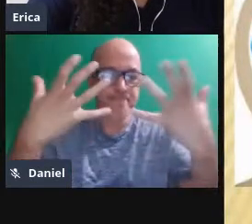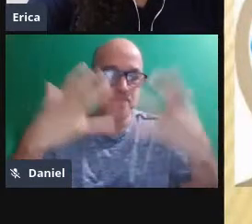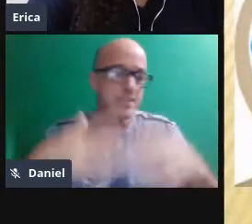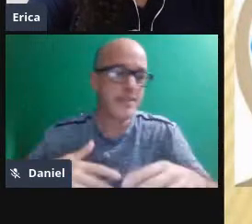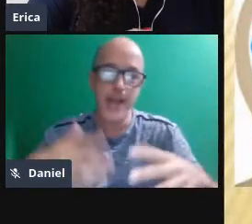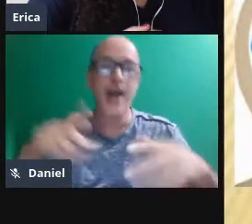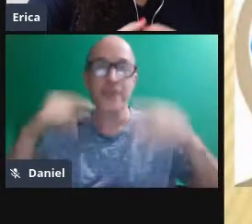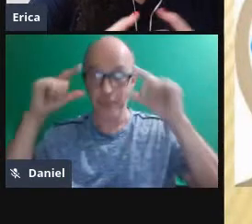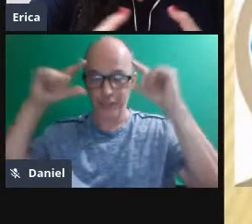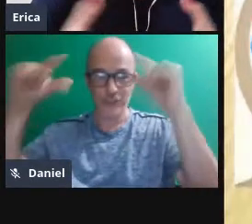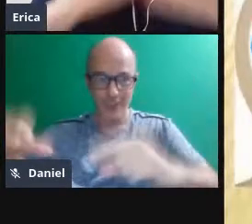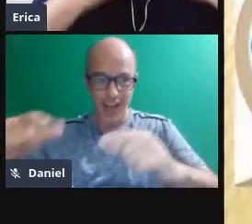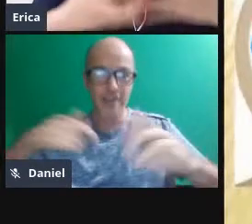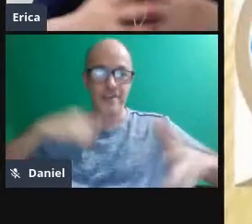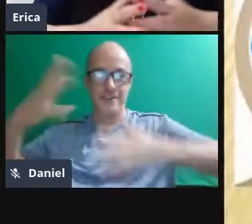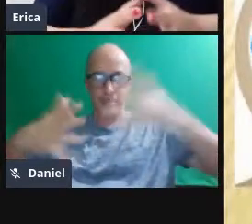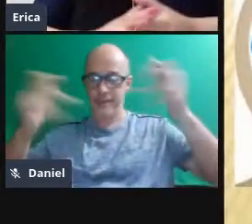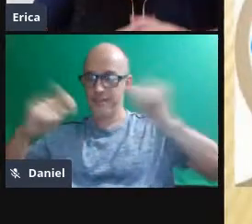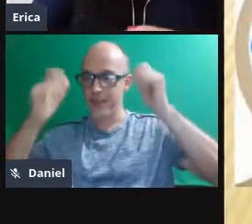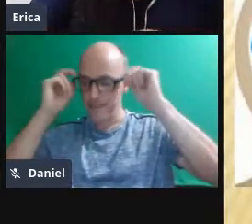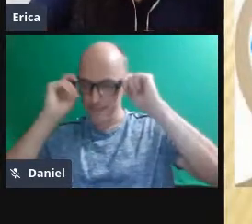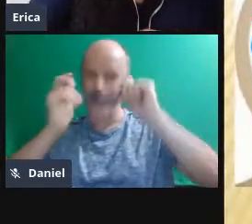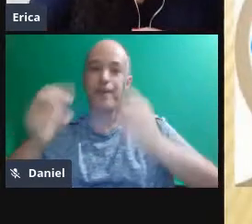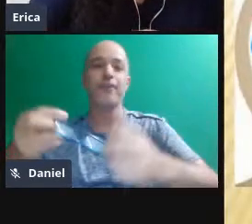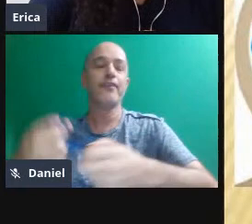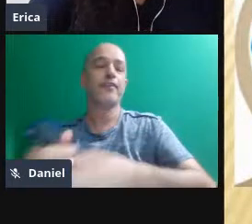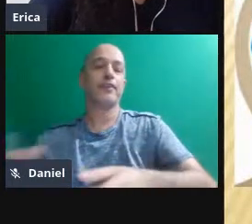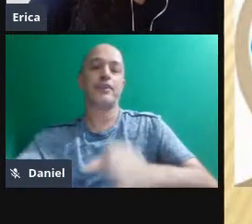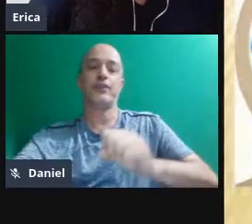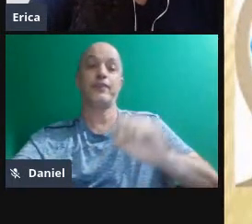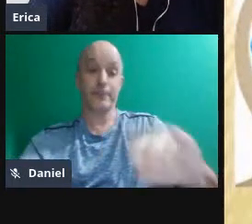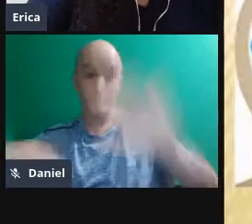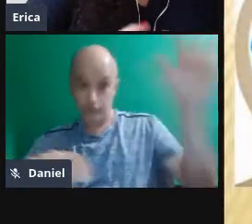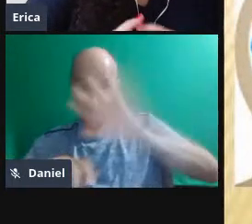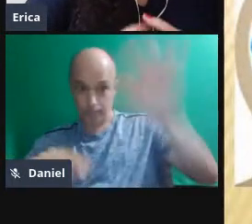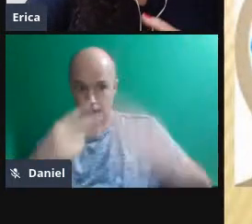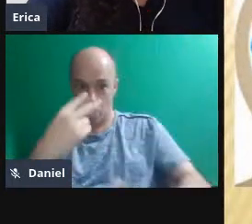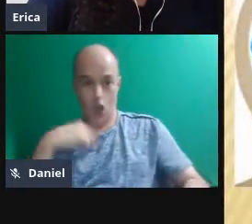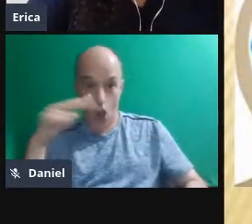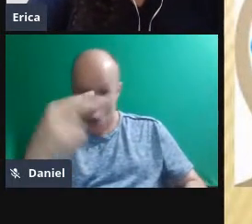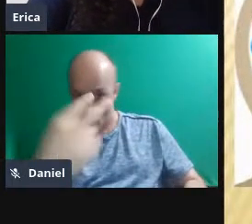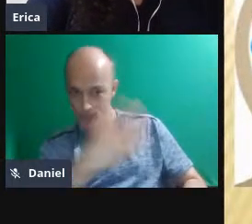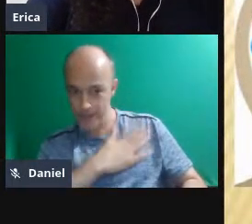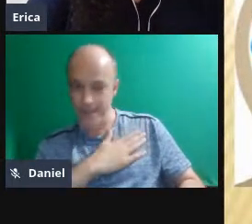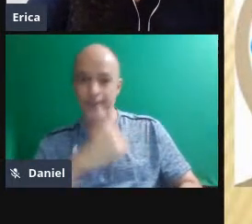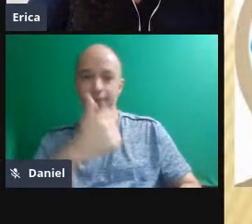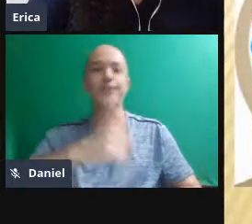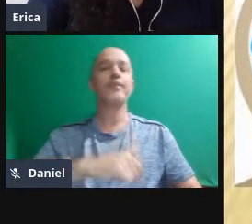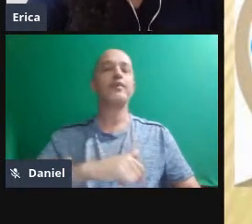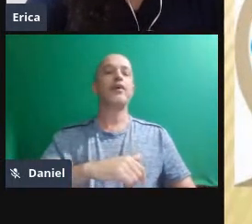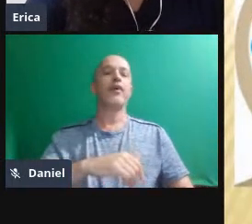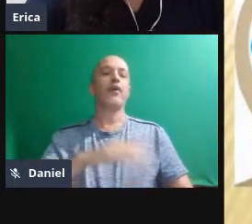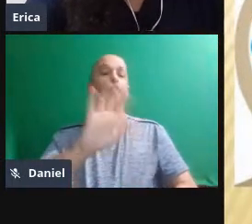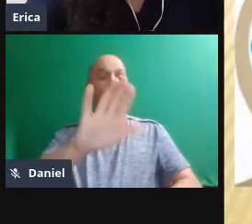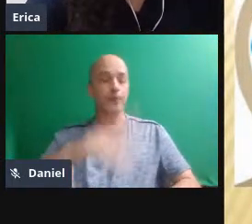Desculpa, eu vou tirar o óculos, né, porque o brilho ele me incomoda um pouco. Então, vou sinalizar e se precisar eu